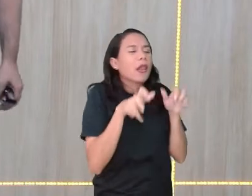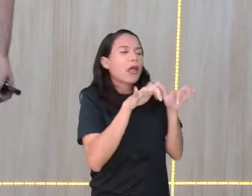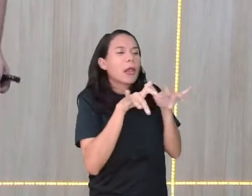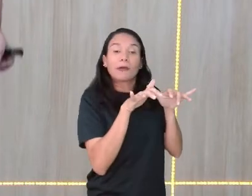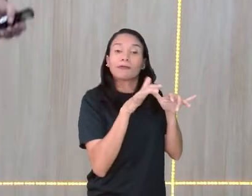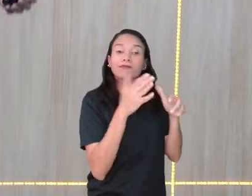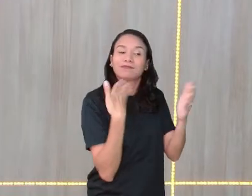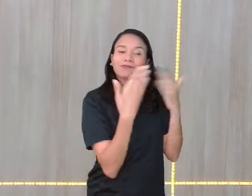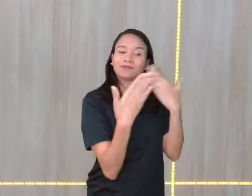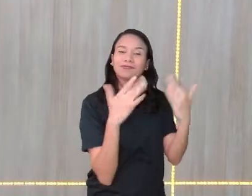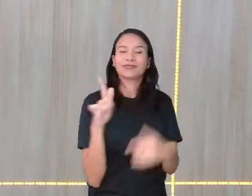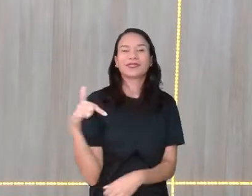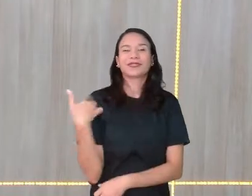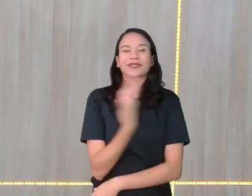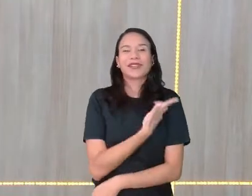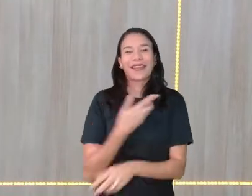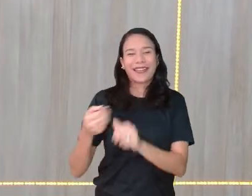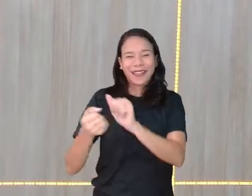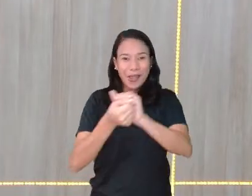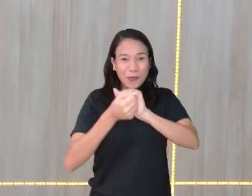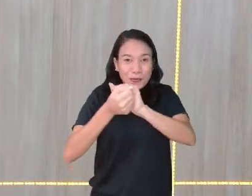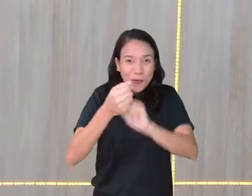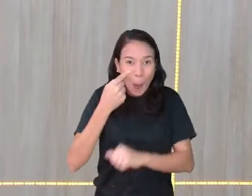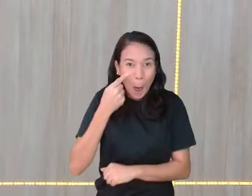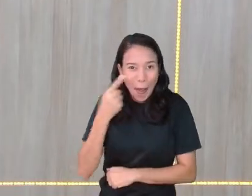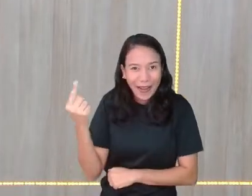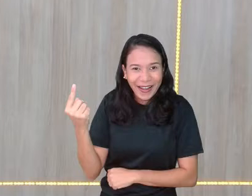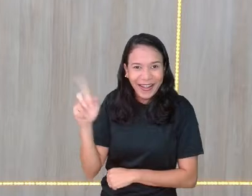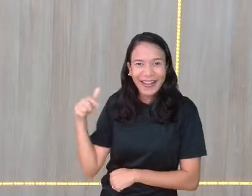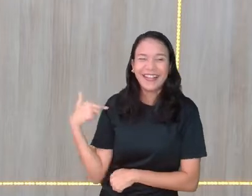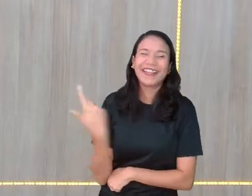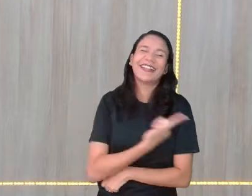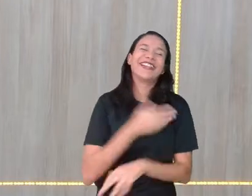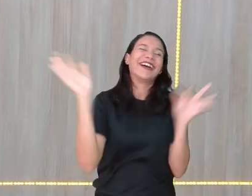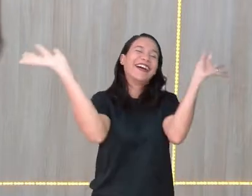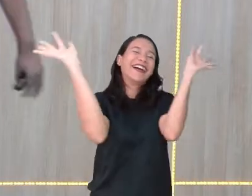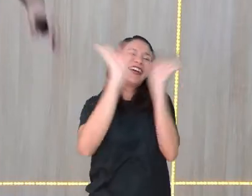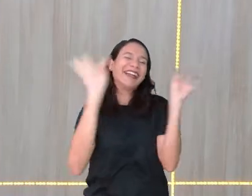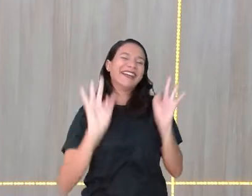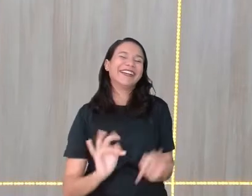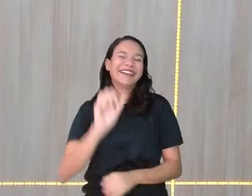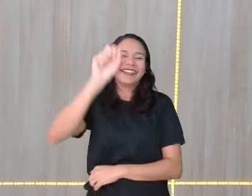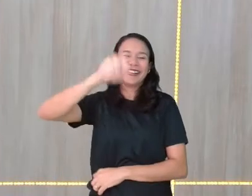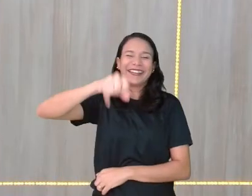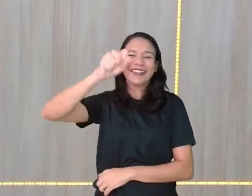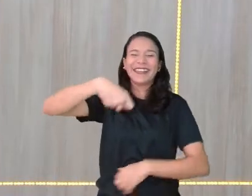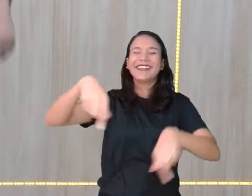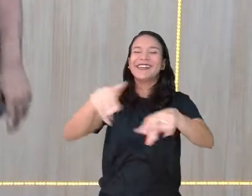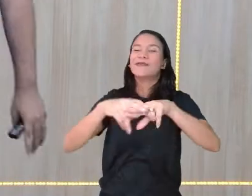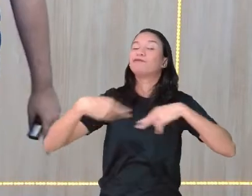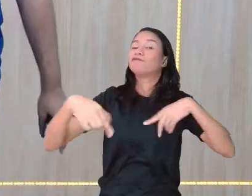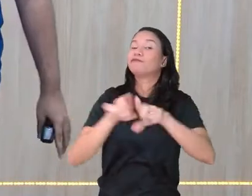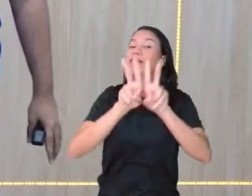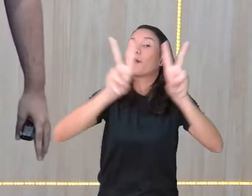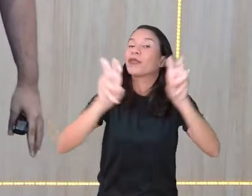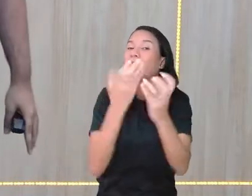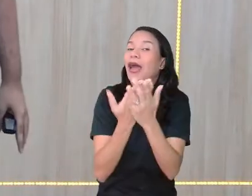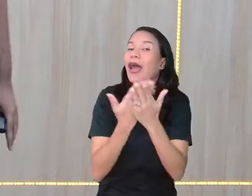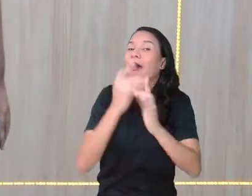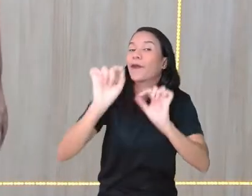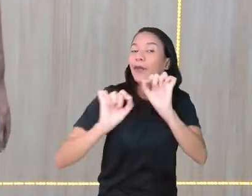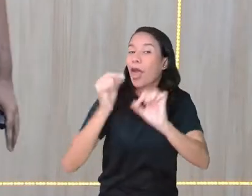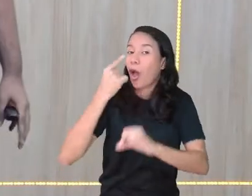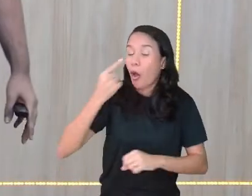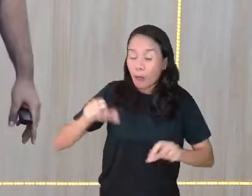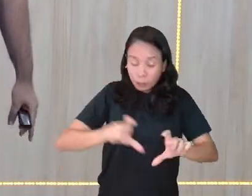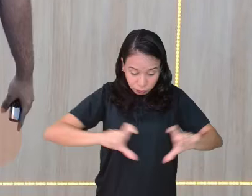e interagir ainda mais. Ó, aí a gente fica assim, ó, bem feliz. E o tema da nossa aula de hoje já está